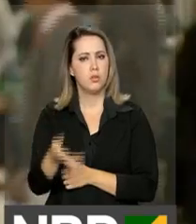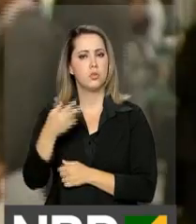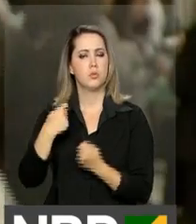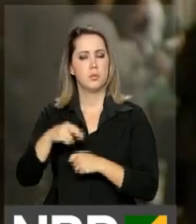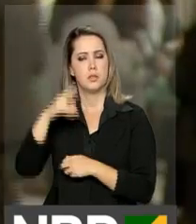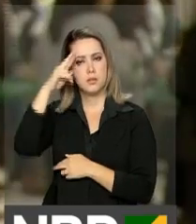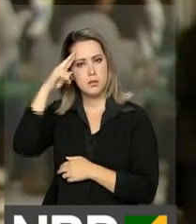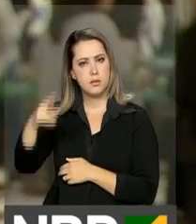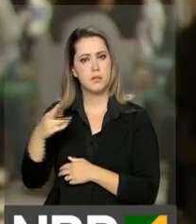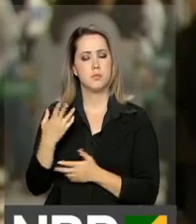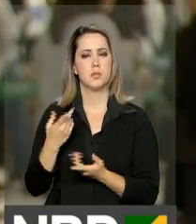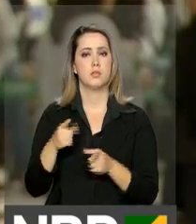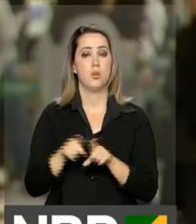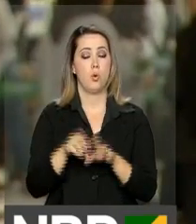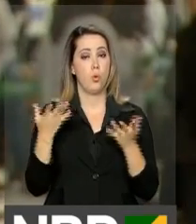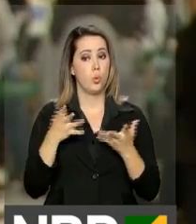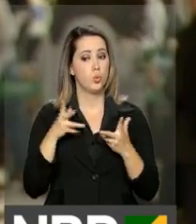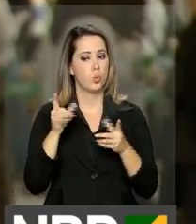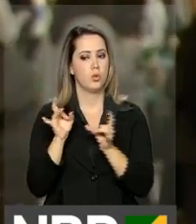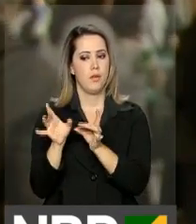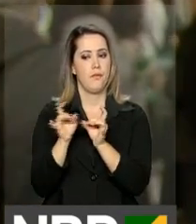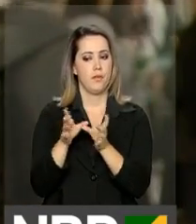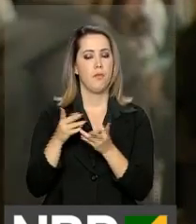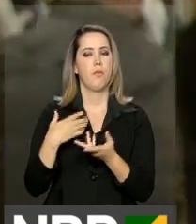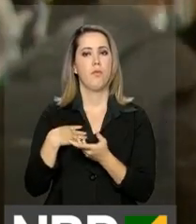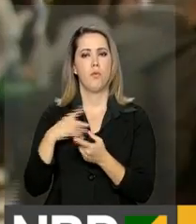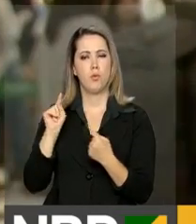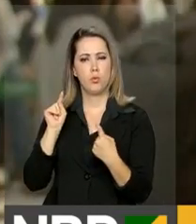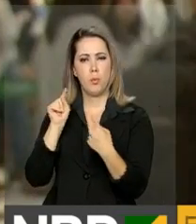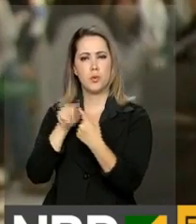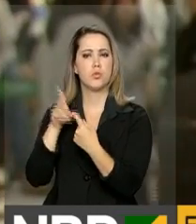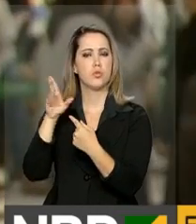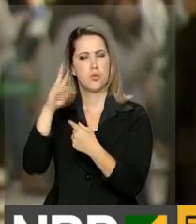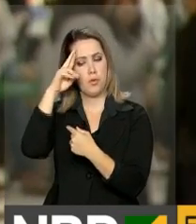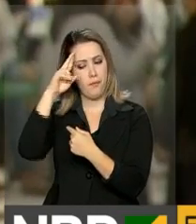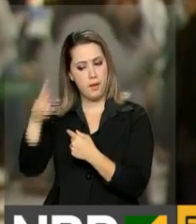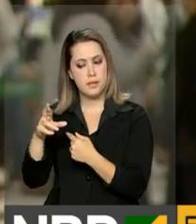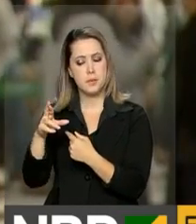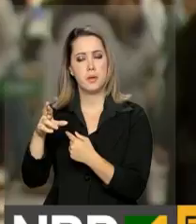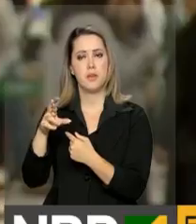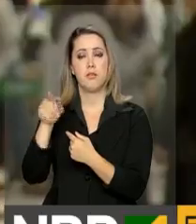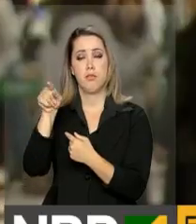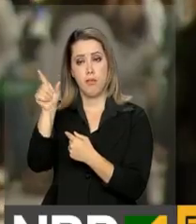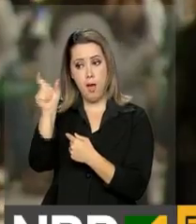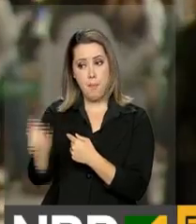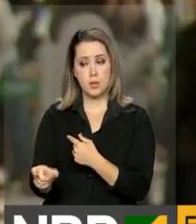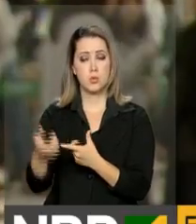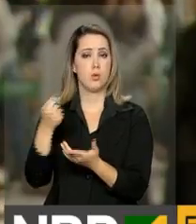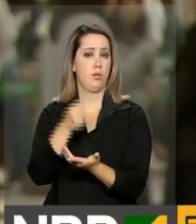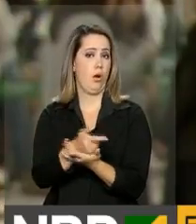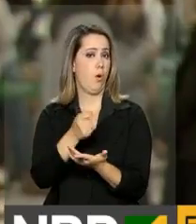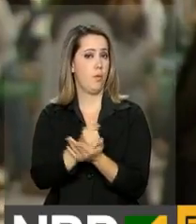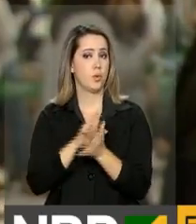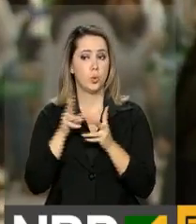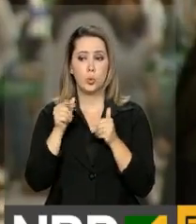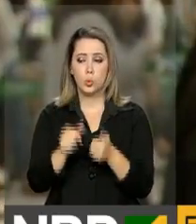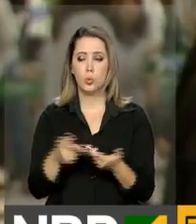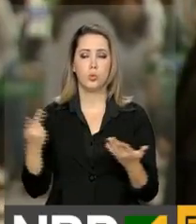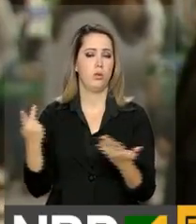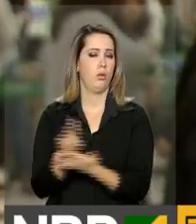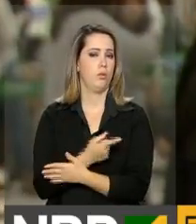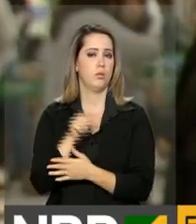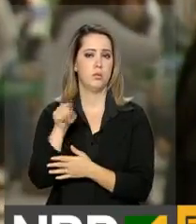priva o respeito ao cliente ea satisfação do cliente é tanto que quando feito o que é possível